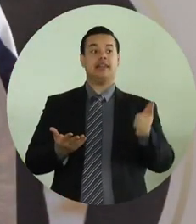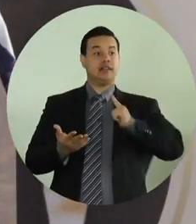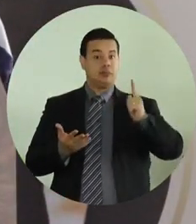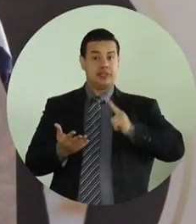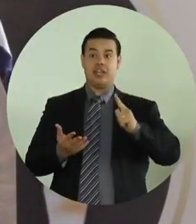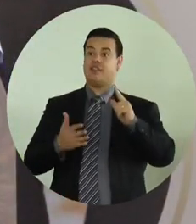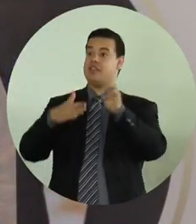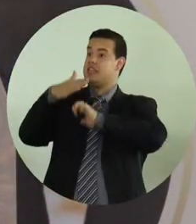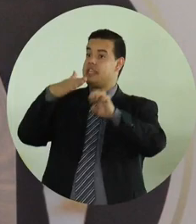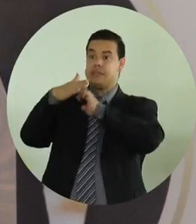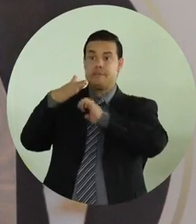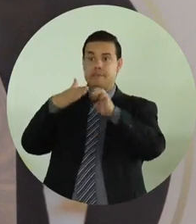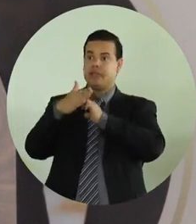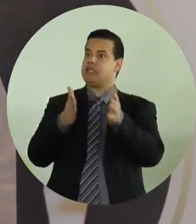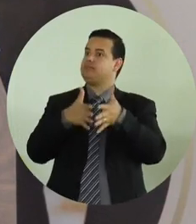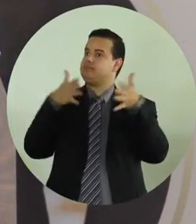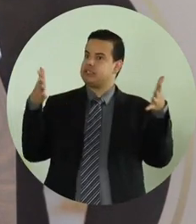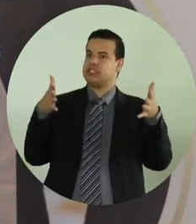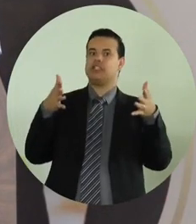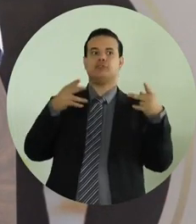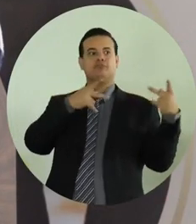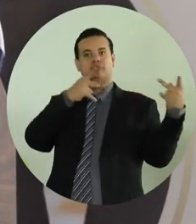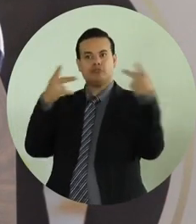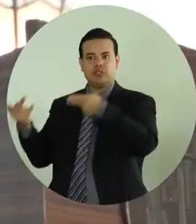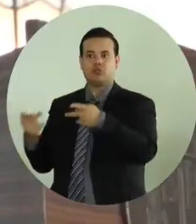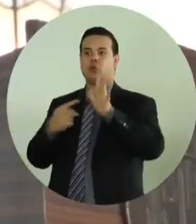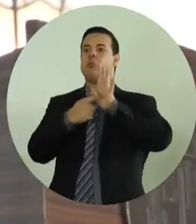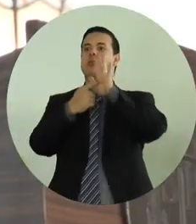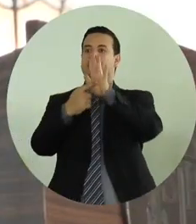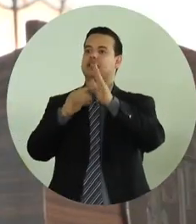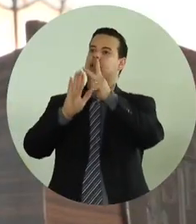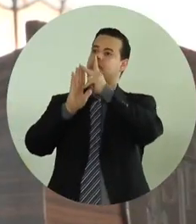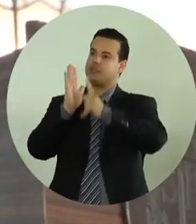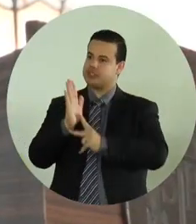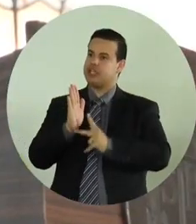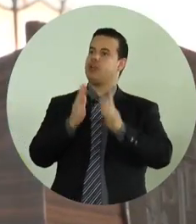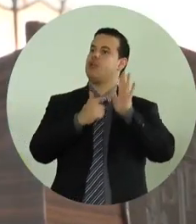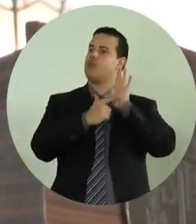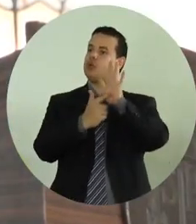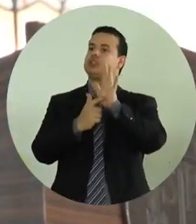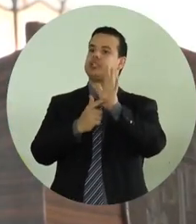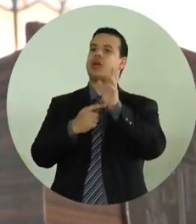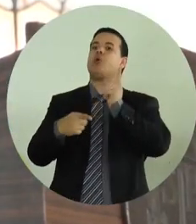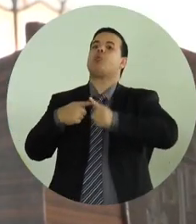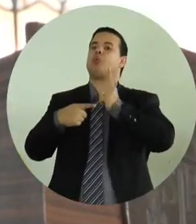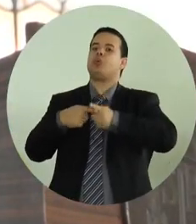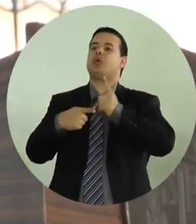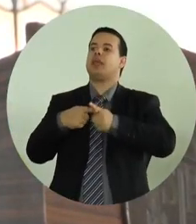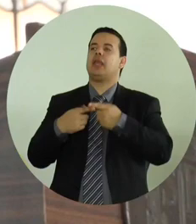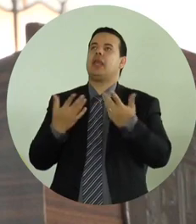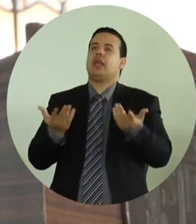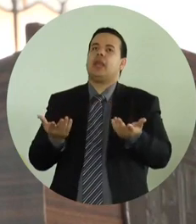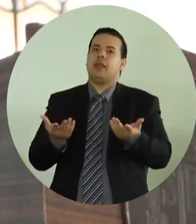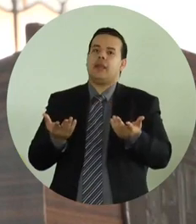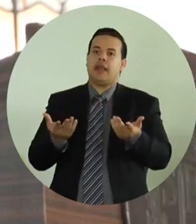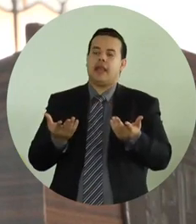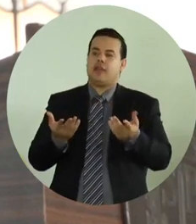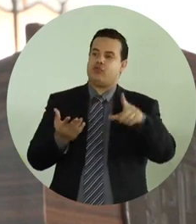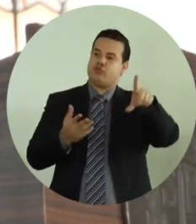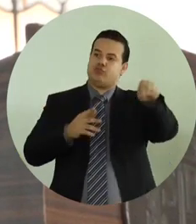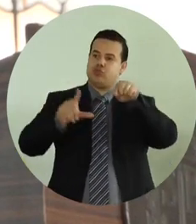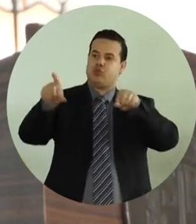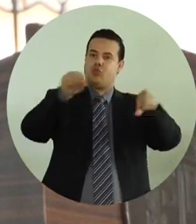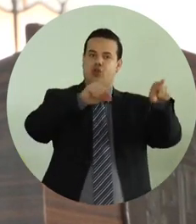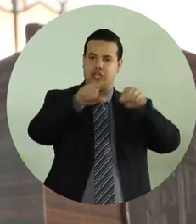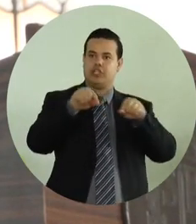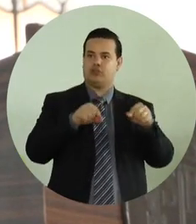com deficiência, foram lá para apresentar seus projetos, apresentar o motivo pelo qual foram eleitos e